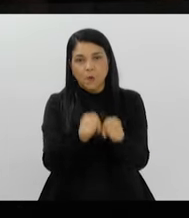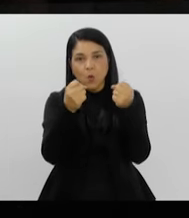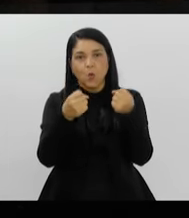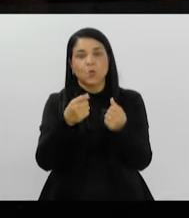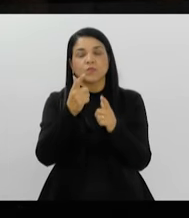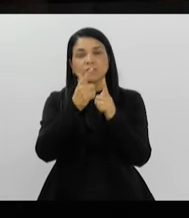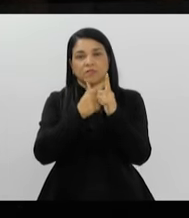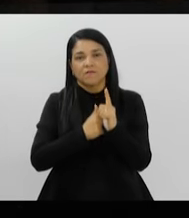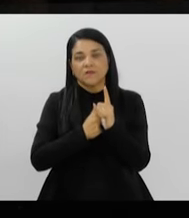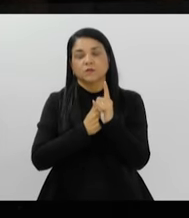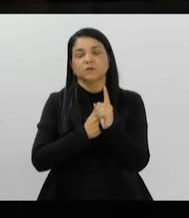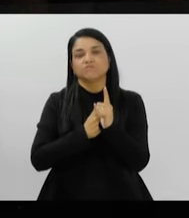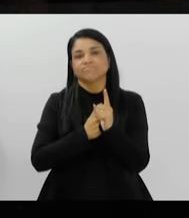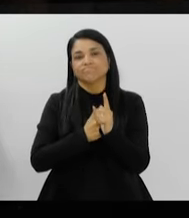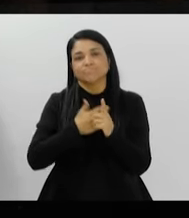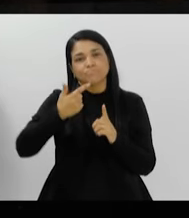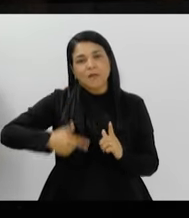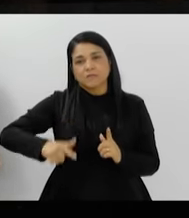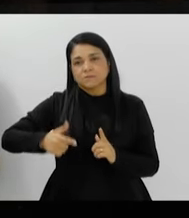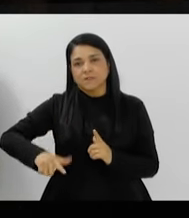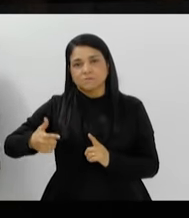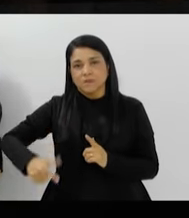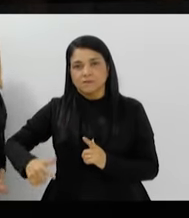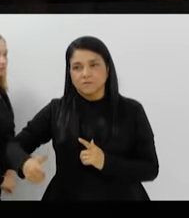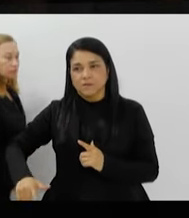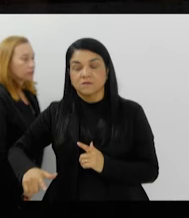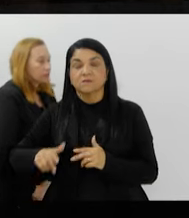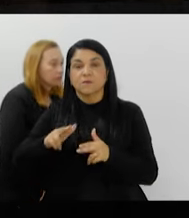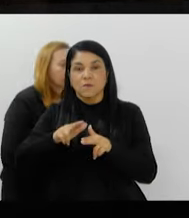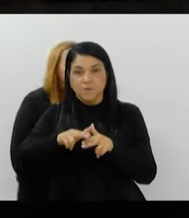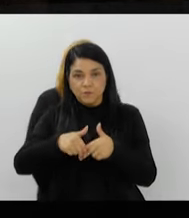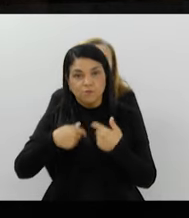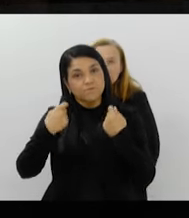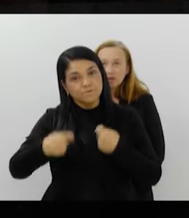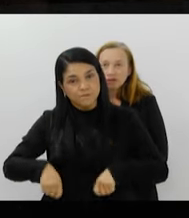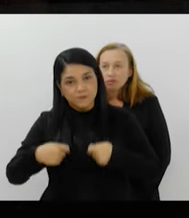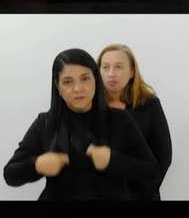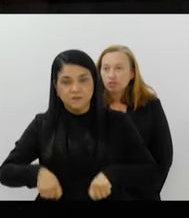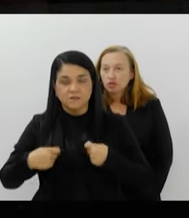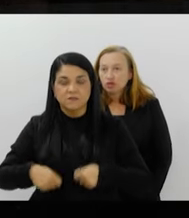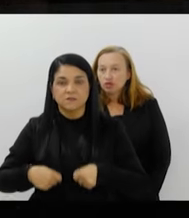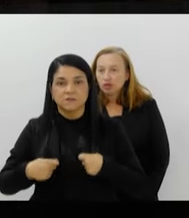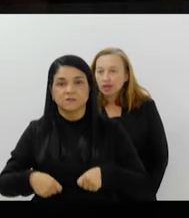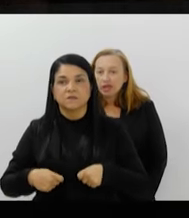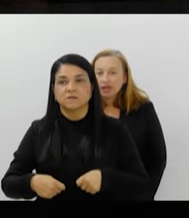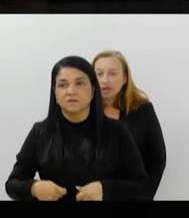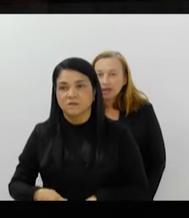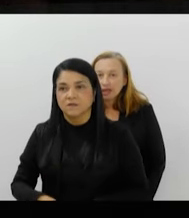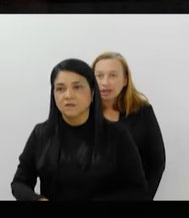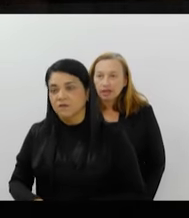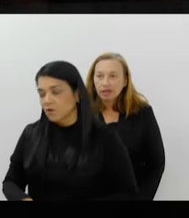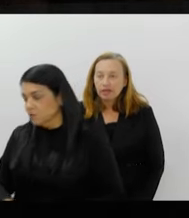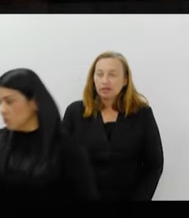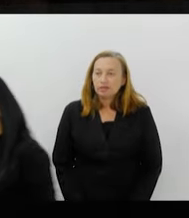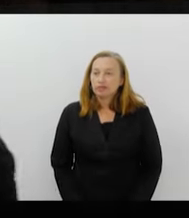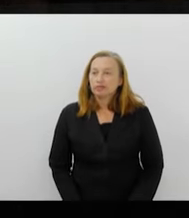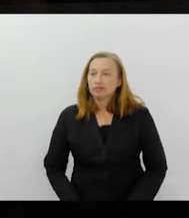cada vez mais. Por isso, a necessidade do Congresso